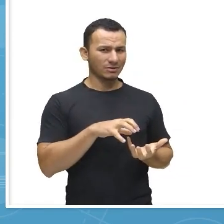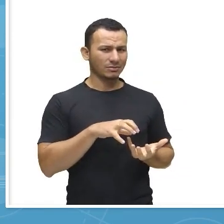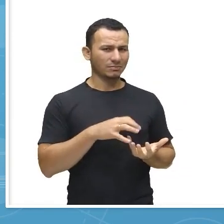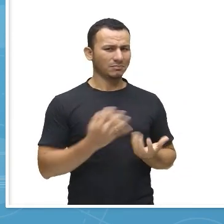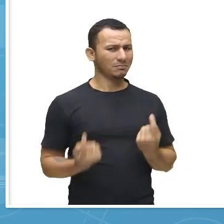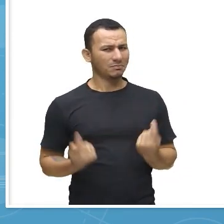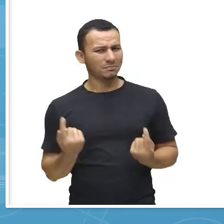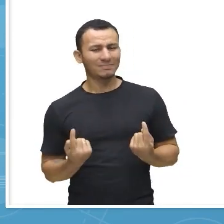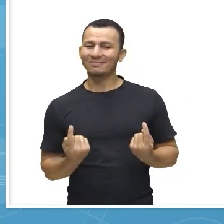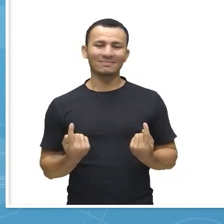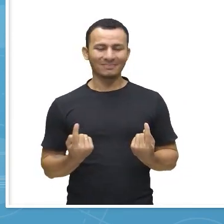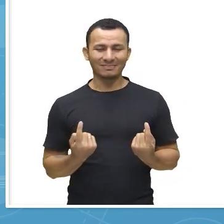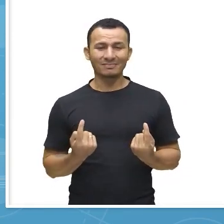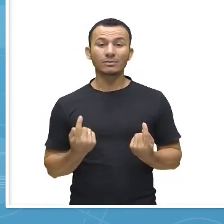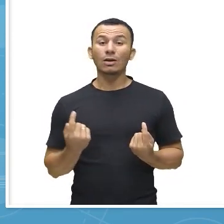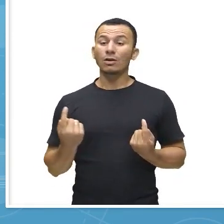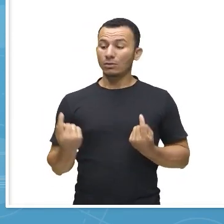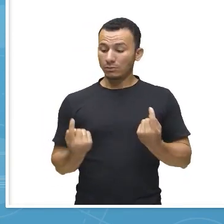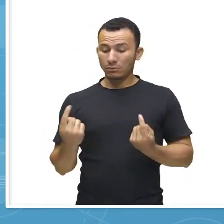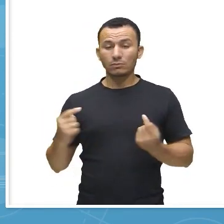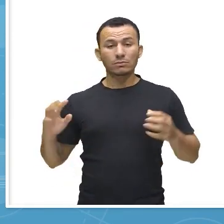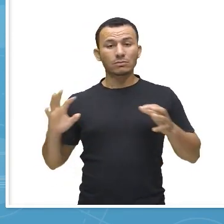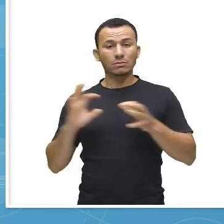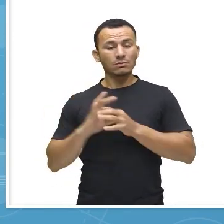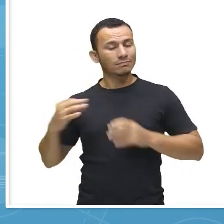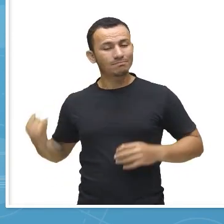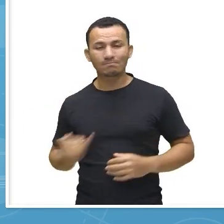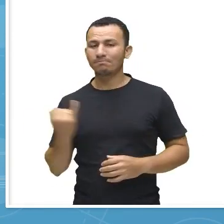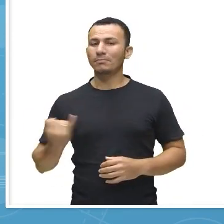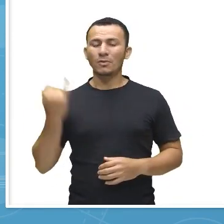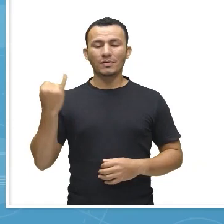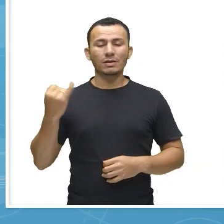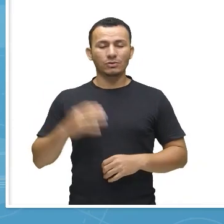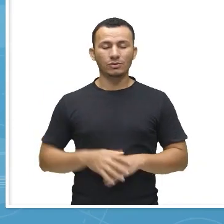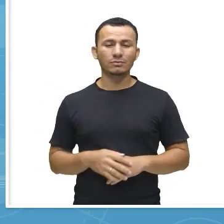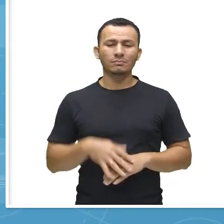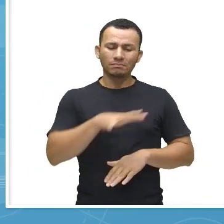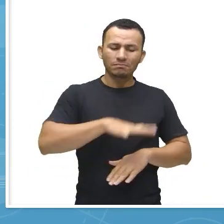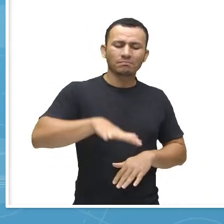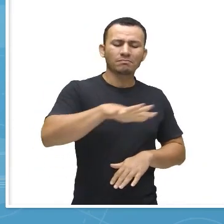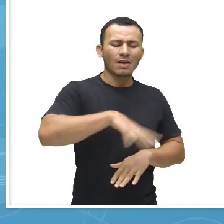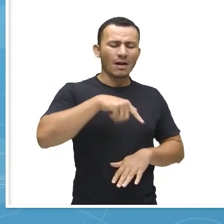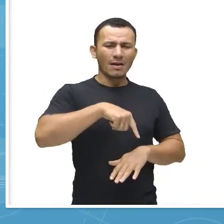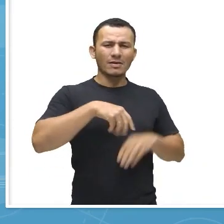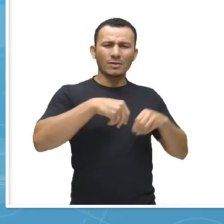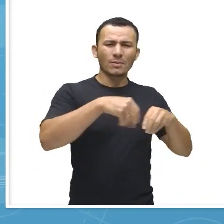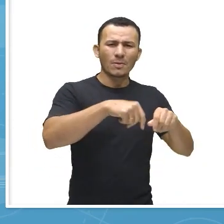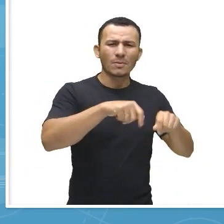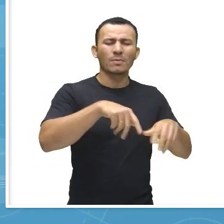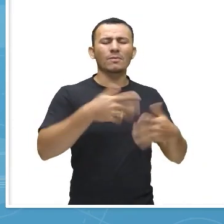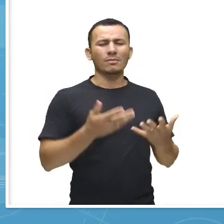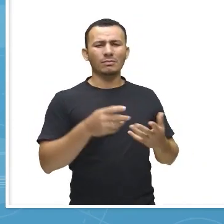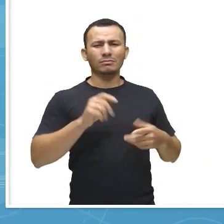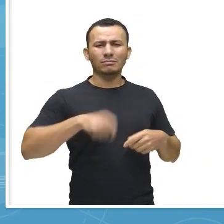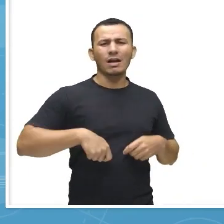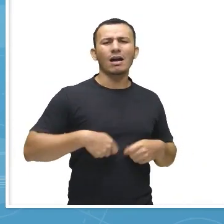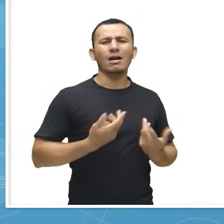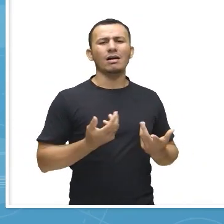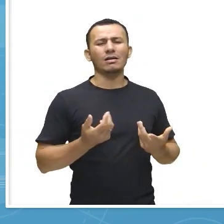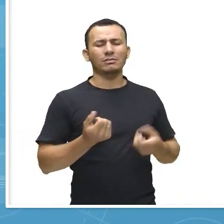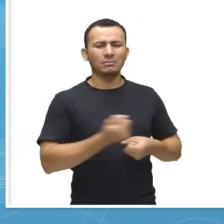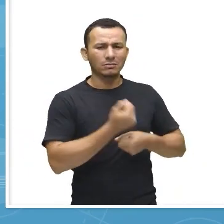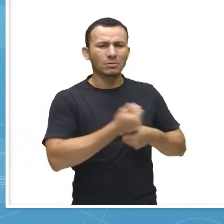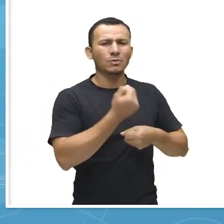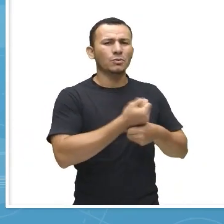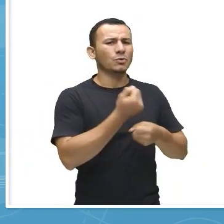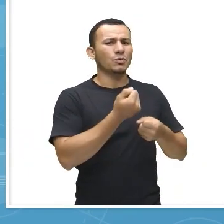dois têm as suas importâncias. Na superfície terrestre, podemos construir a grande maioria dos nossos serviços,